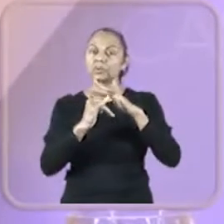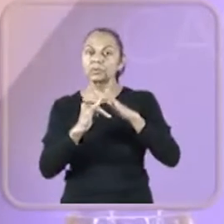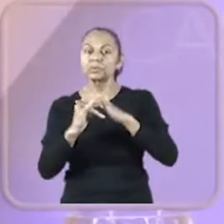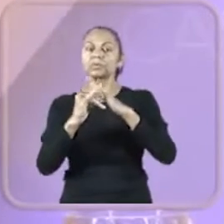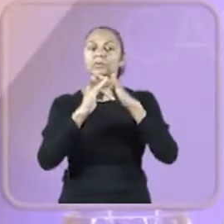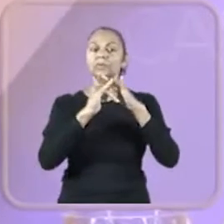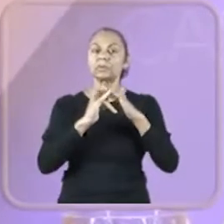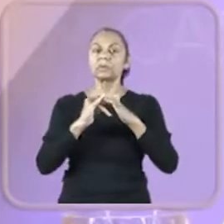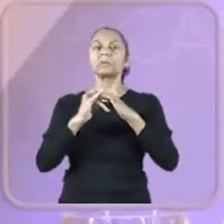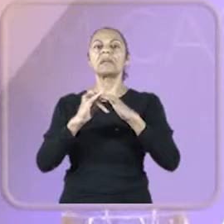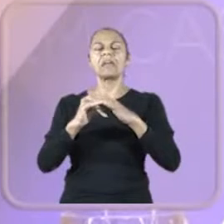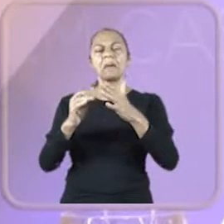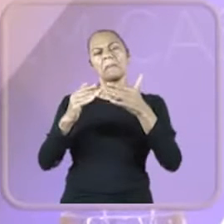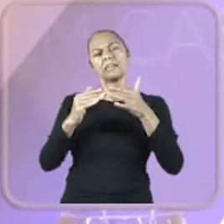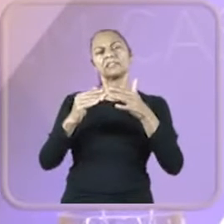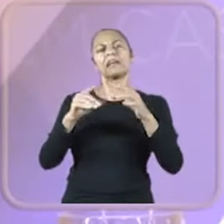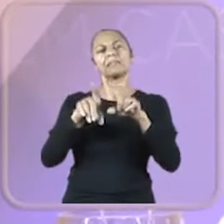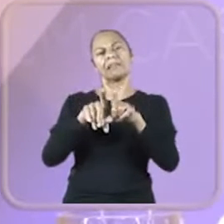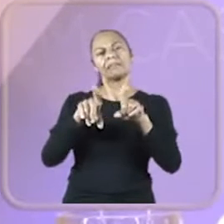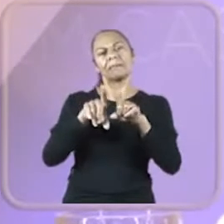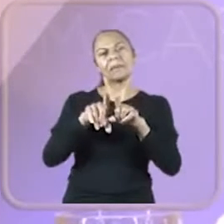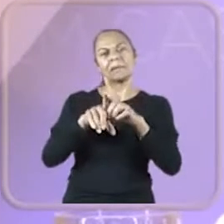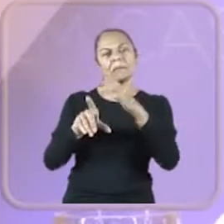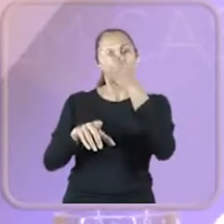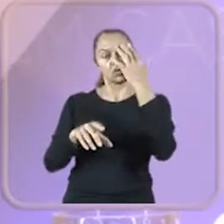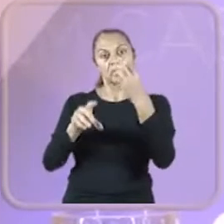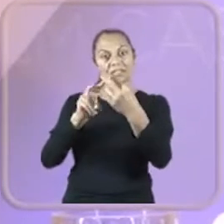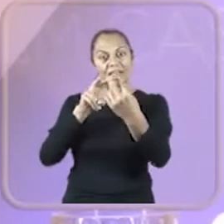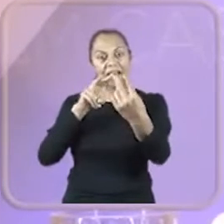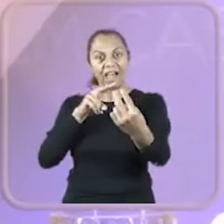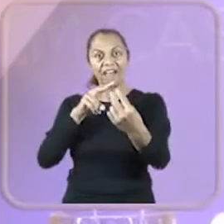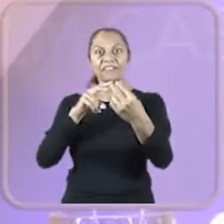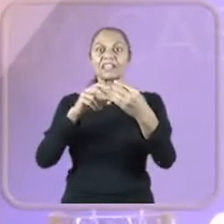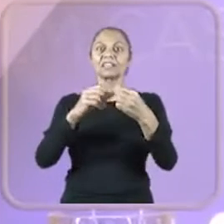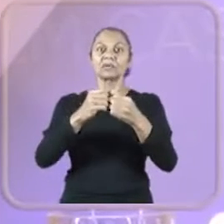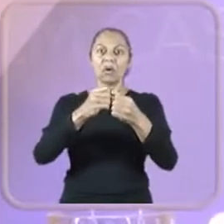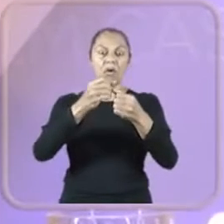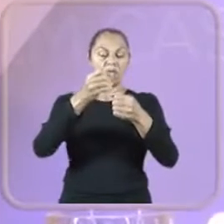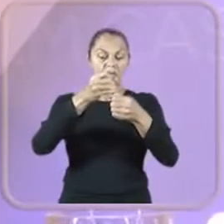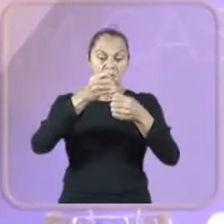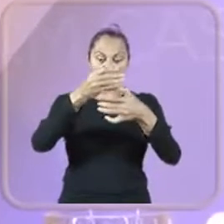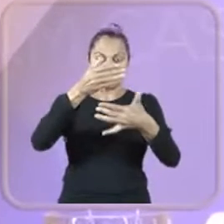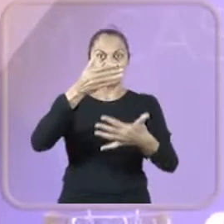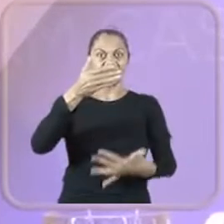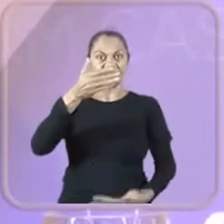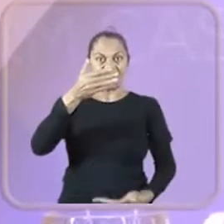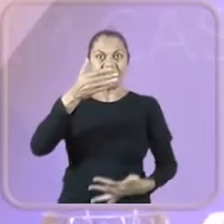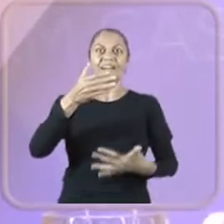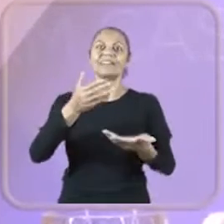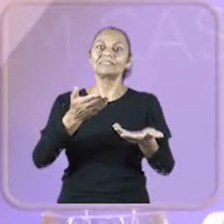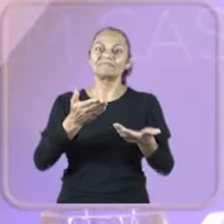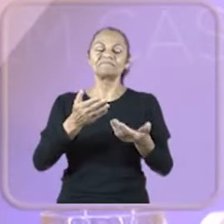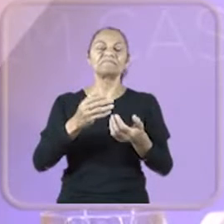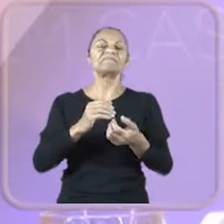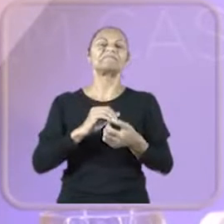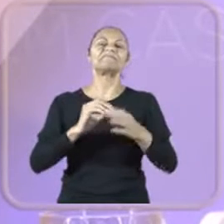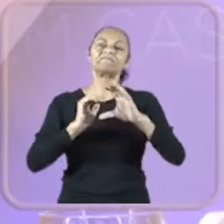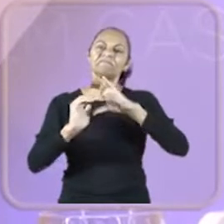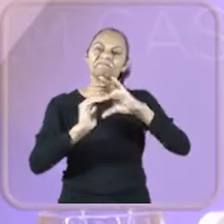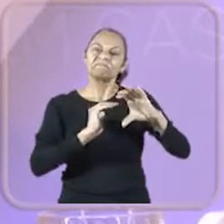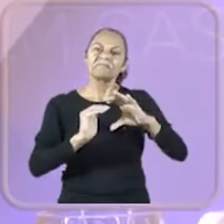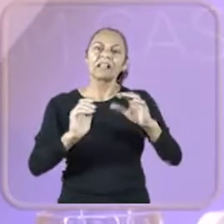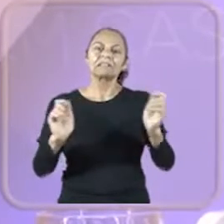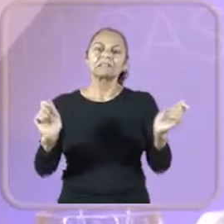gente, inclusive, pede para que vocês deixem seus comentários, né, lá no nosso chat, para